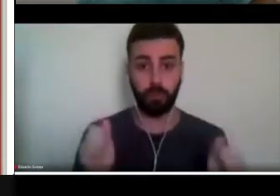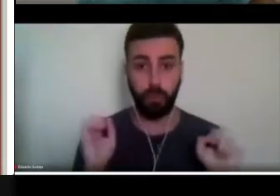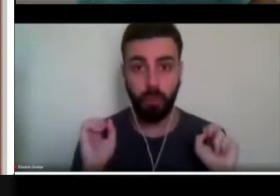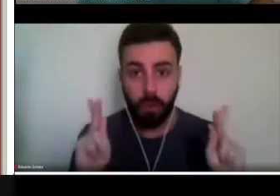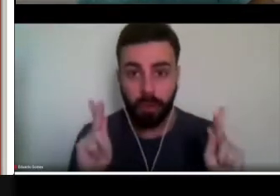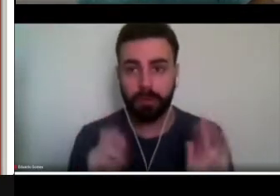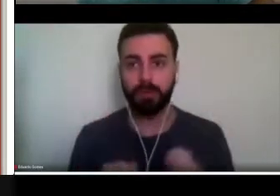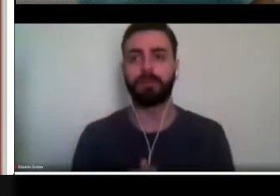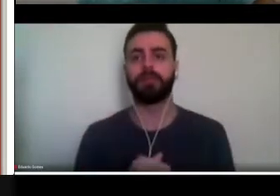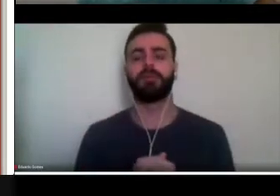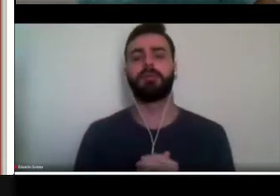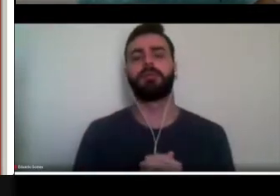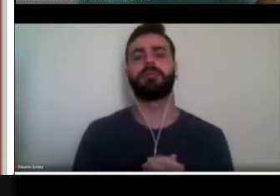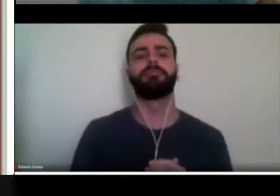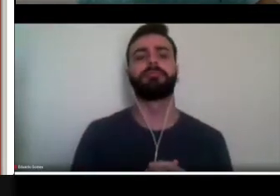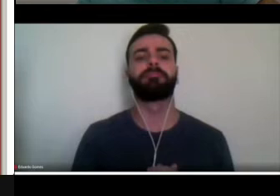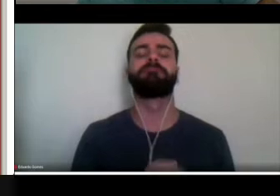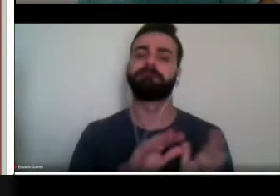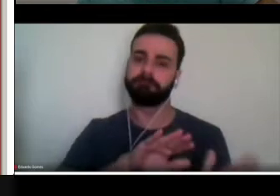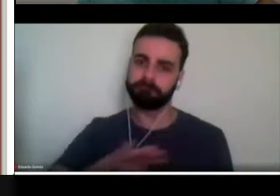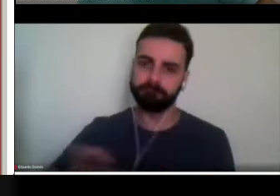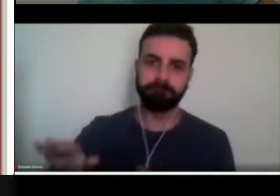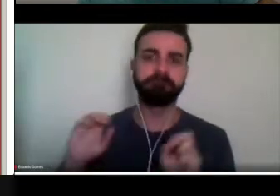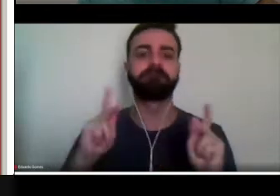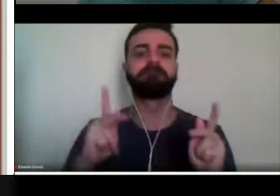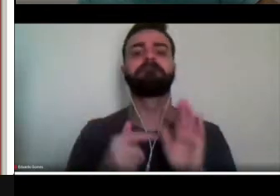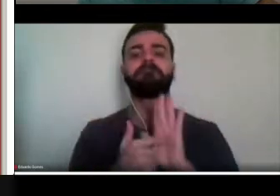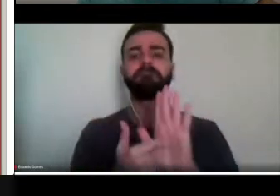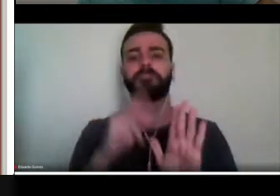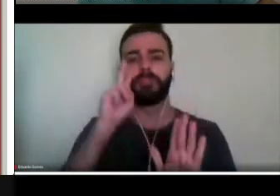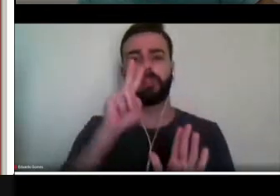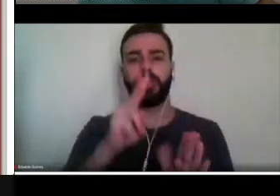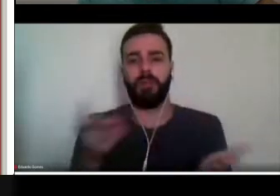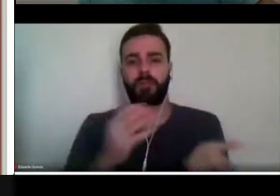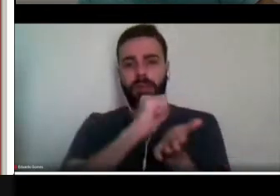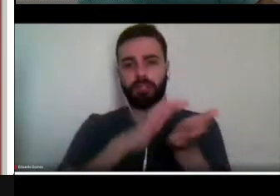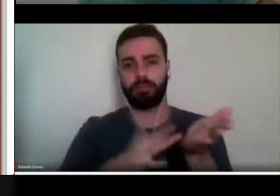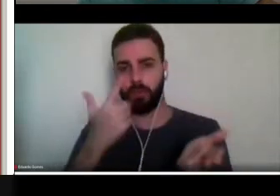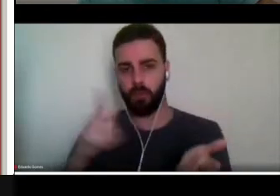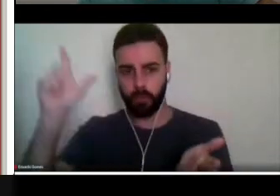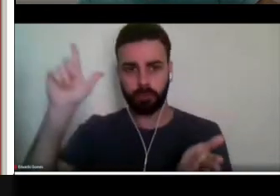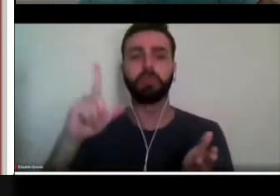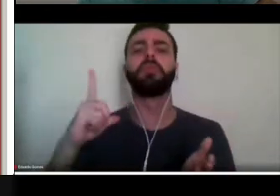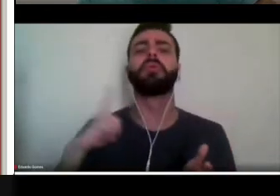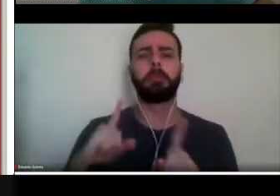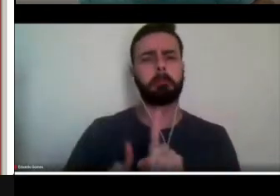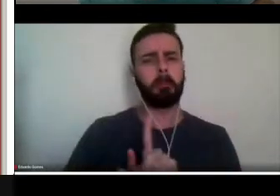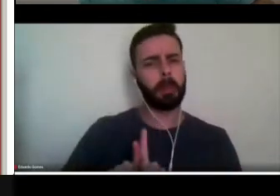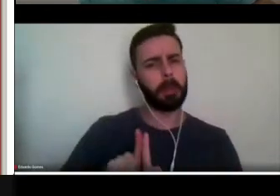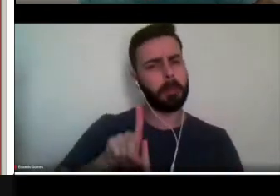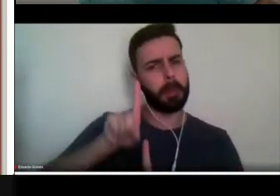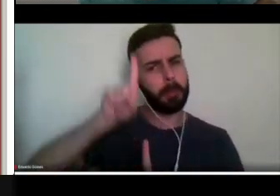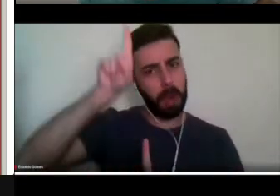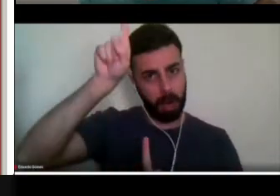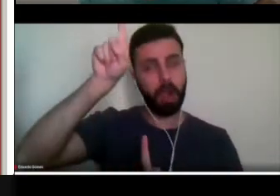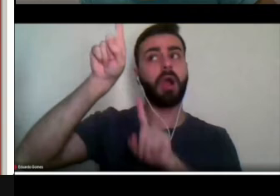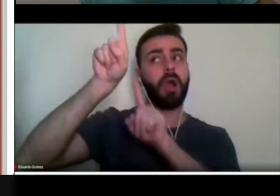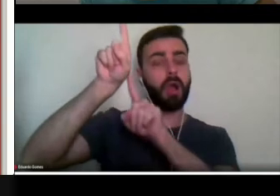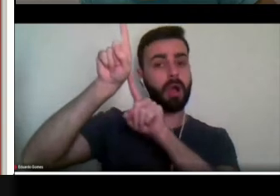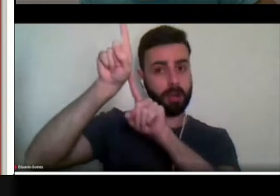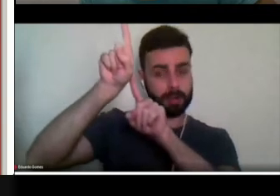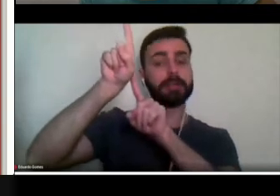Então tá, nesse exercício aqui é o seguinte: um foguete é lançado diretamente para cima a partir do repouso, com